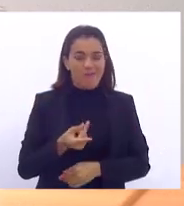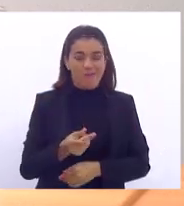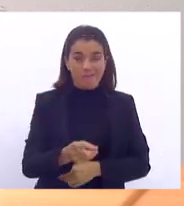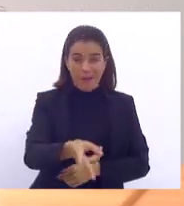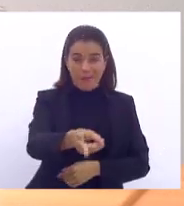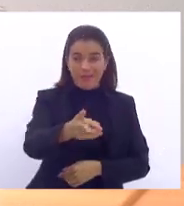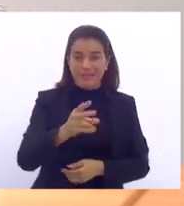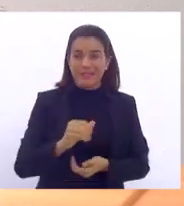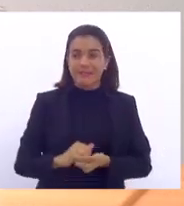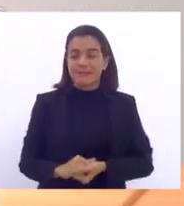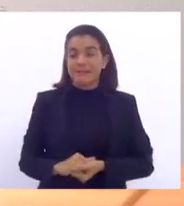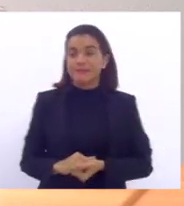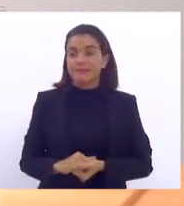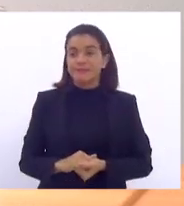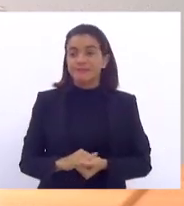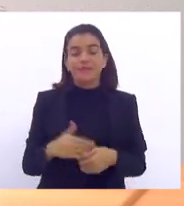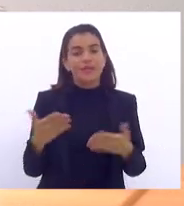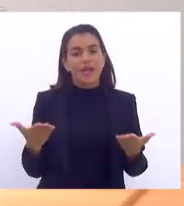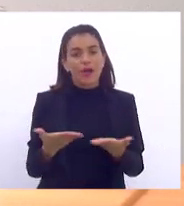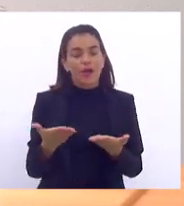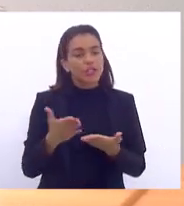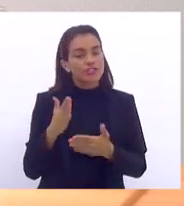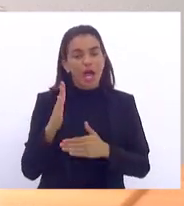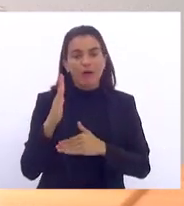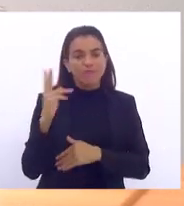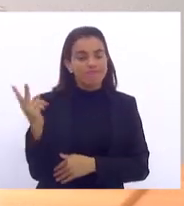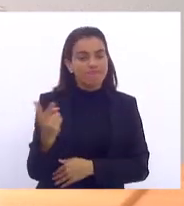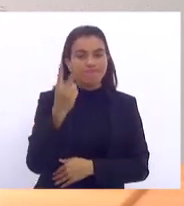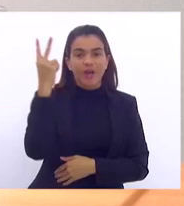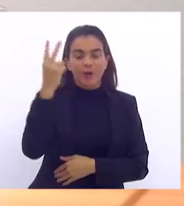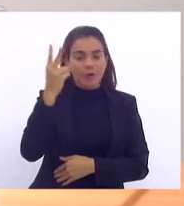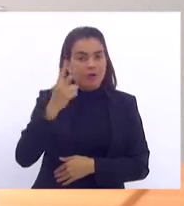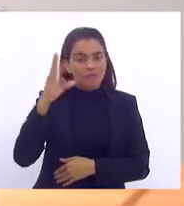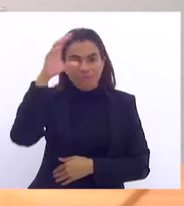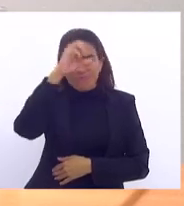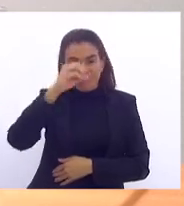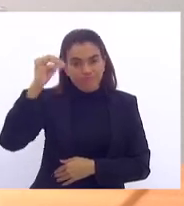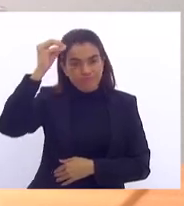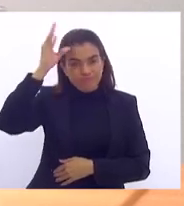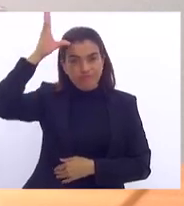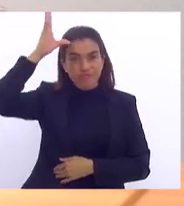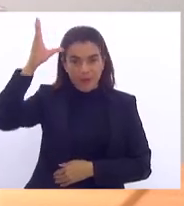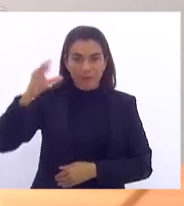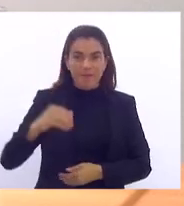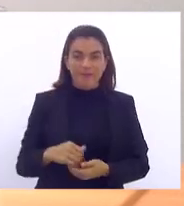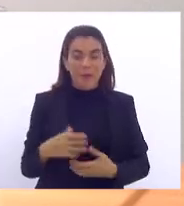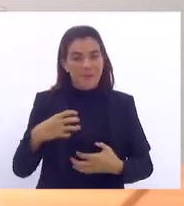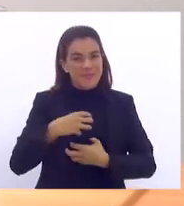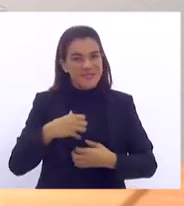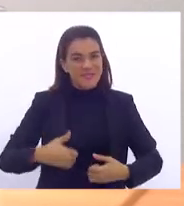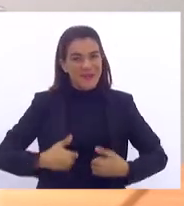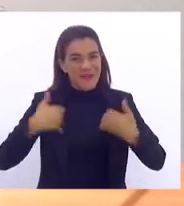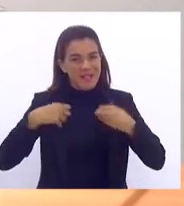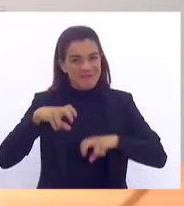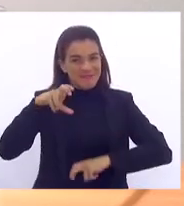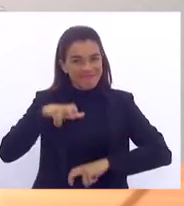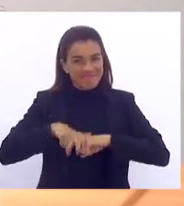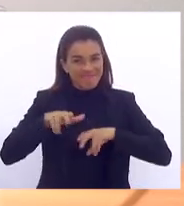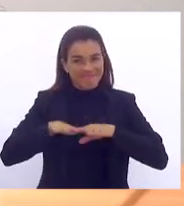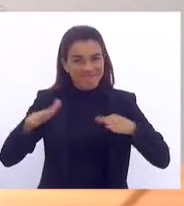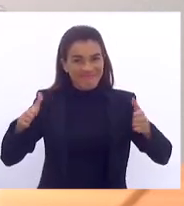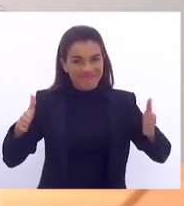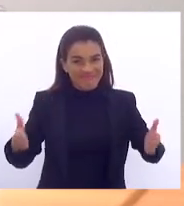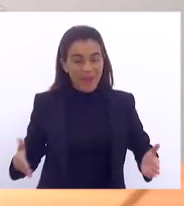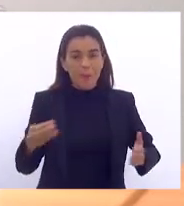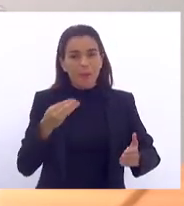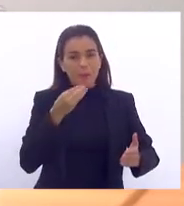eh tem tido aí um enriquecimento de conhecimento Parabéns e muito obrigado me sinto honrada por estar sentado nessa mesa poderia